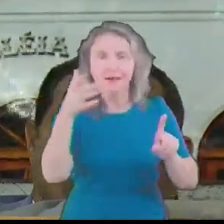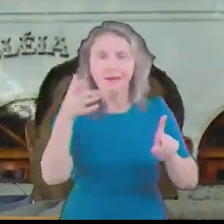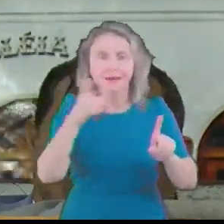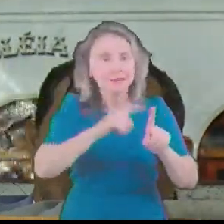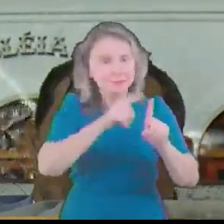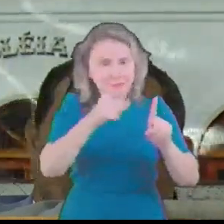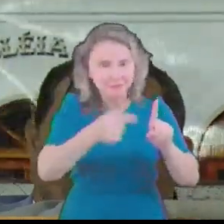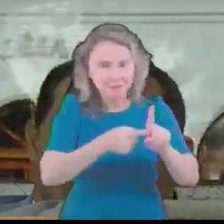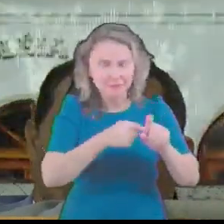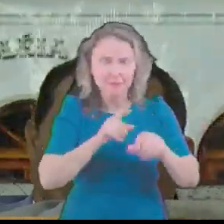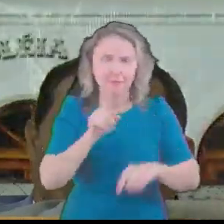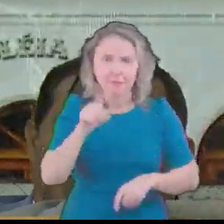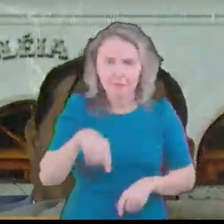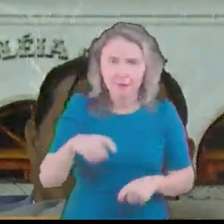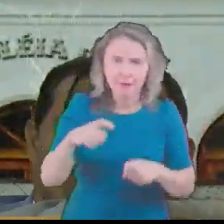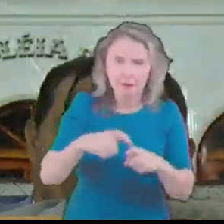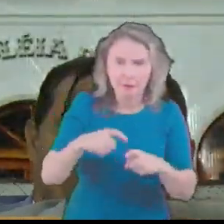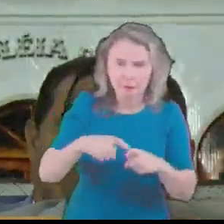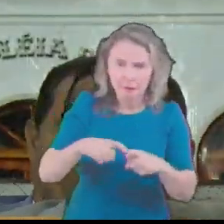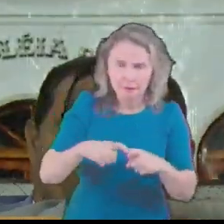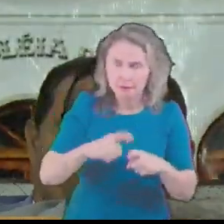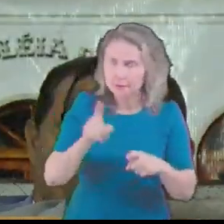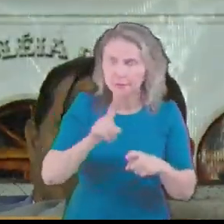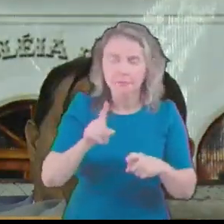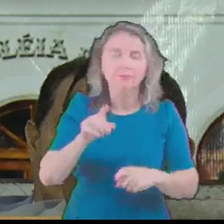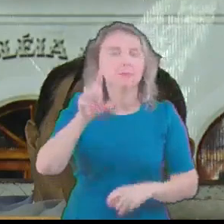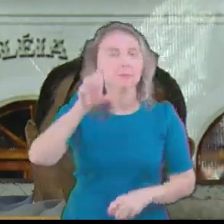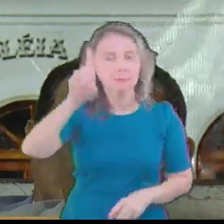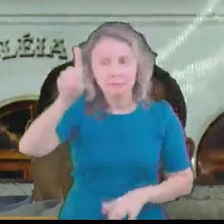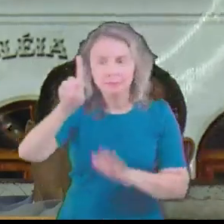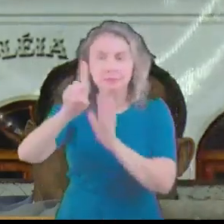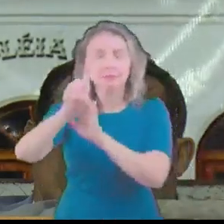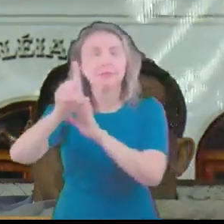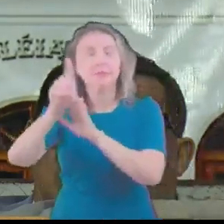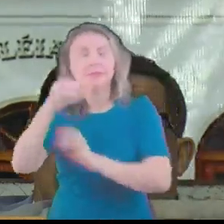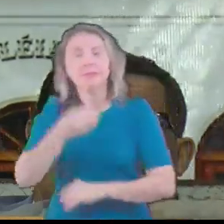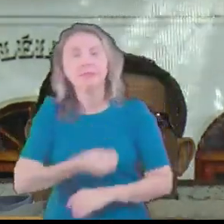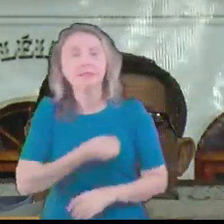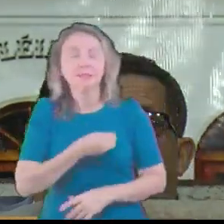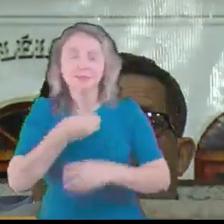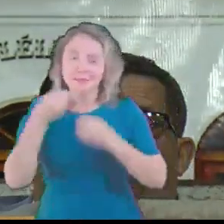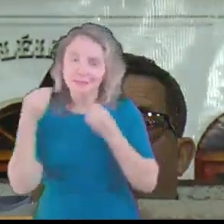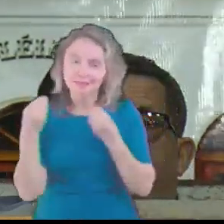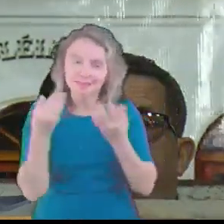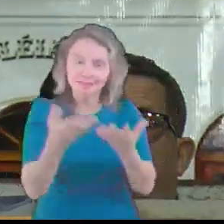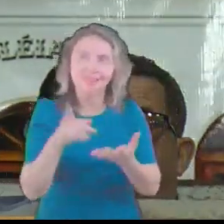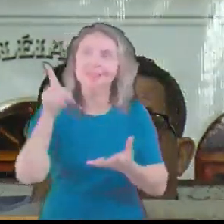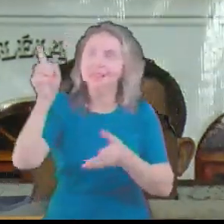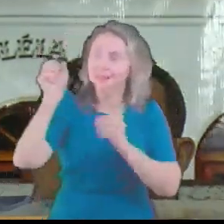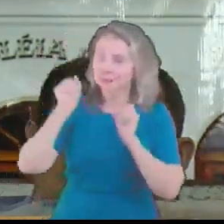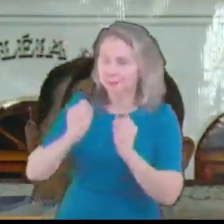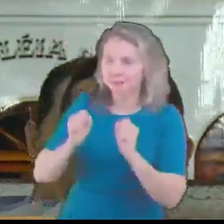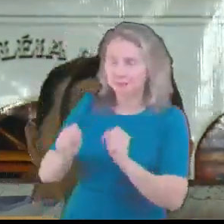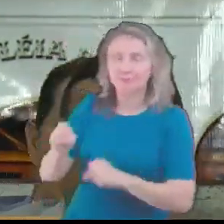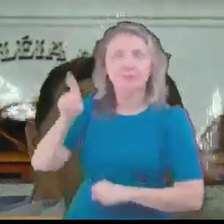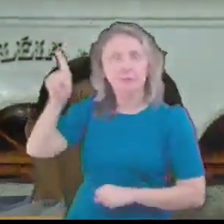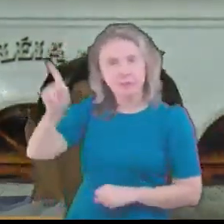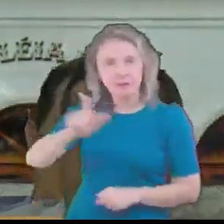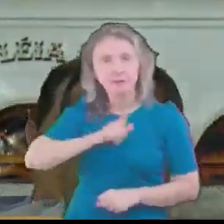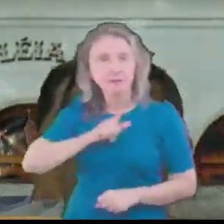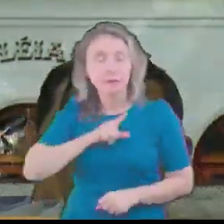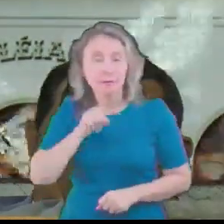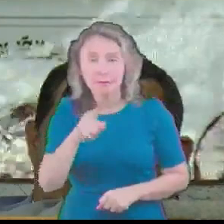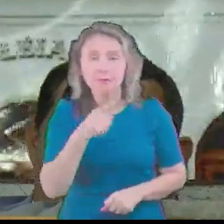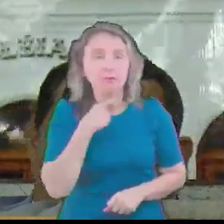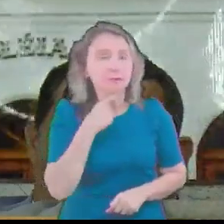dá a última palavra. Quem dá é Ele, que é o doador da vida, Ele que pode, Ele que tem, é Ele que faz. Se não pode,